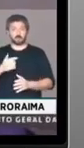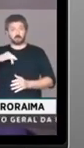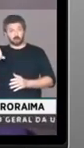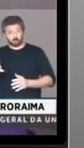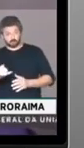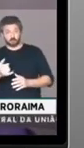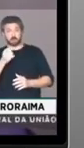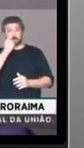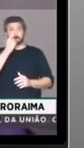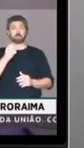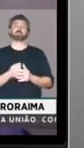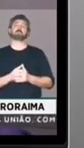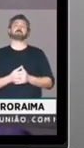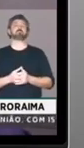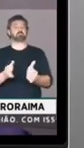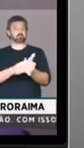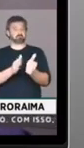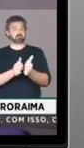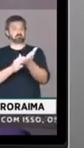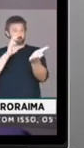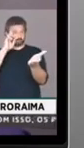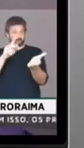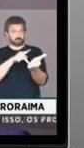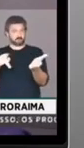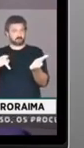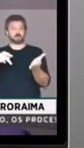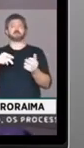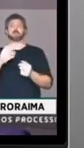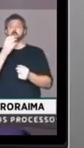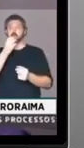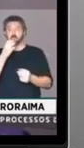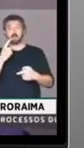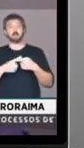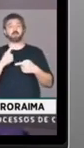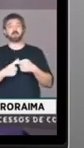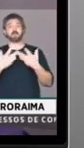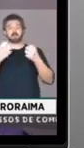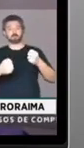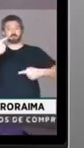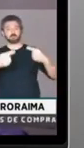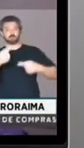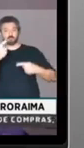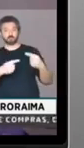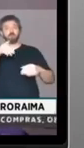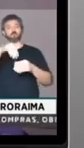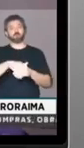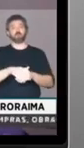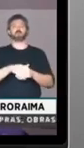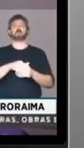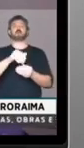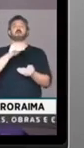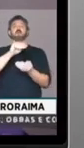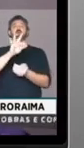aproveito, presidente, para felicitar a Vossa Excelência, que nos garantiu ontem que discutiremos e votaremos o projeto